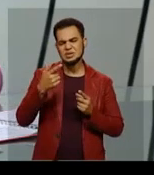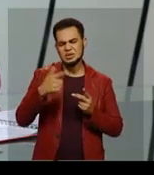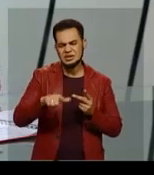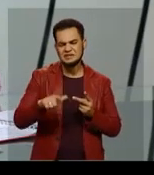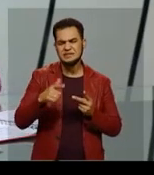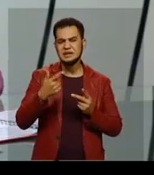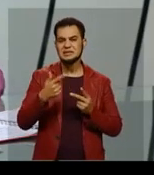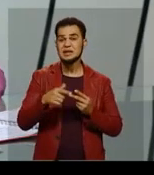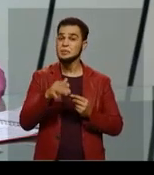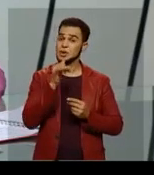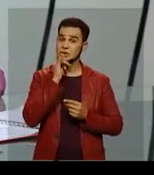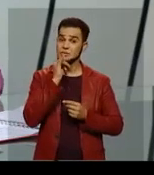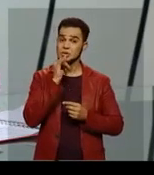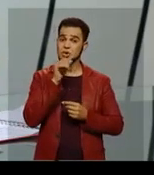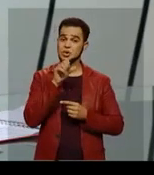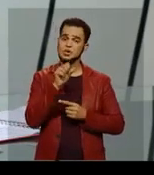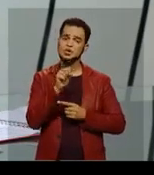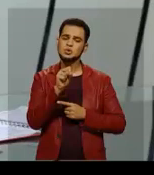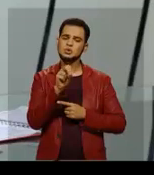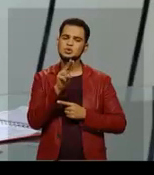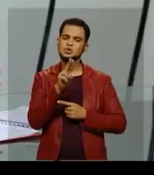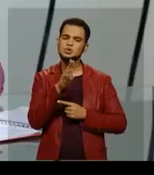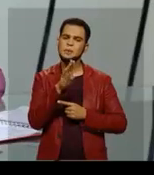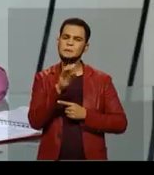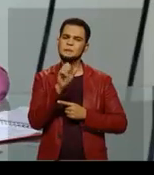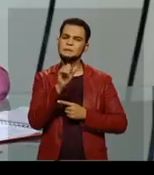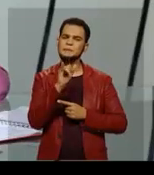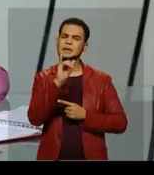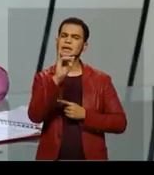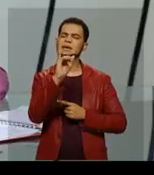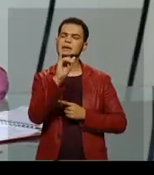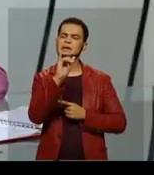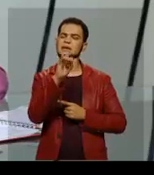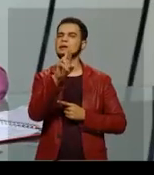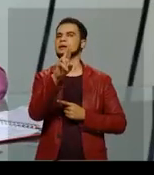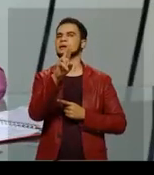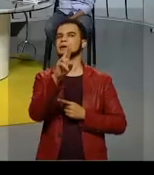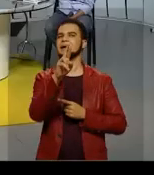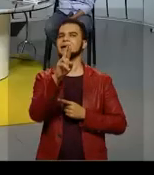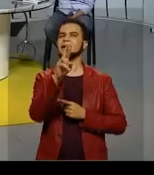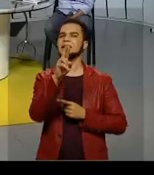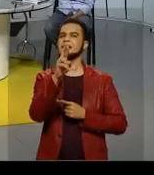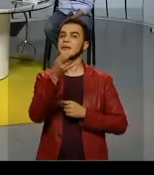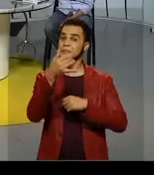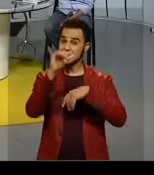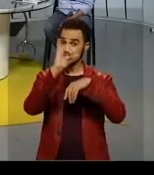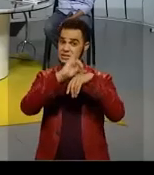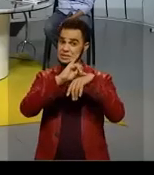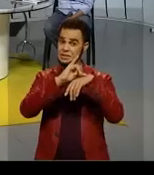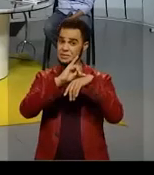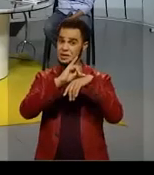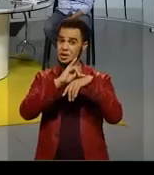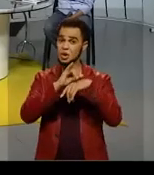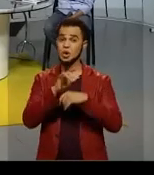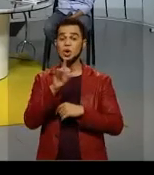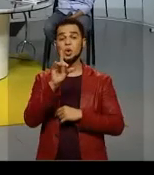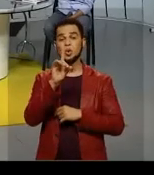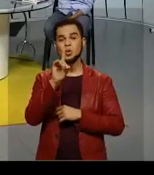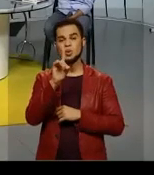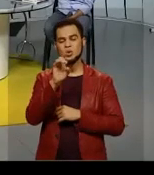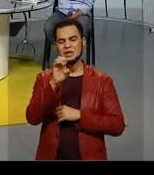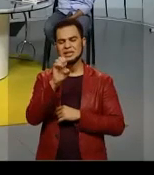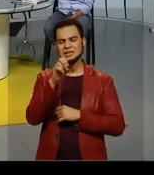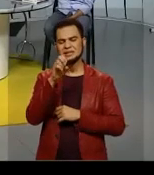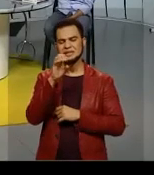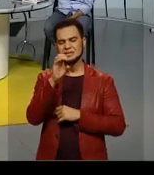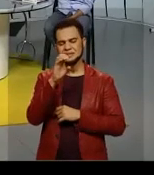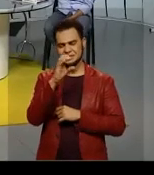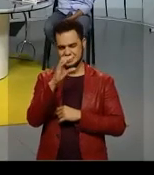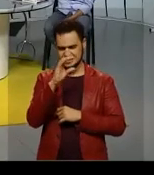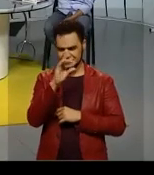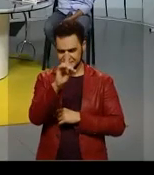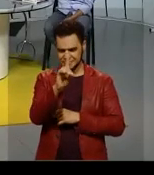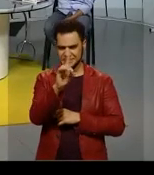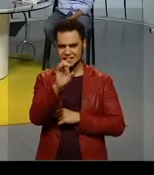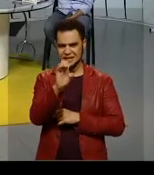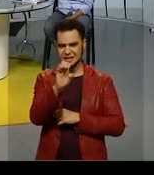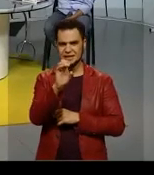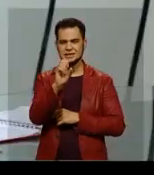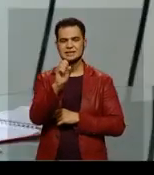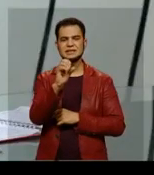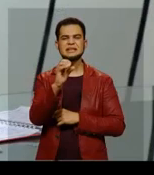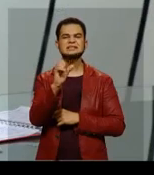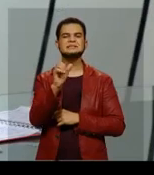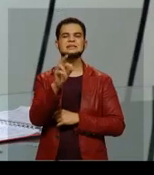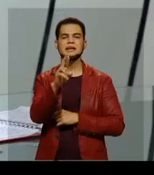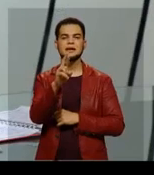subir para cima, descer para baixo. Isso é um vício, não é? Então, acontece muito na